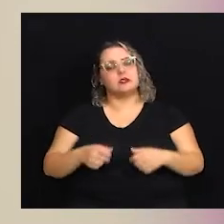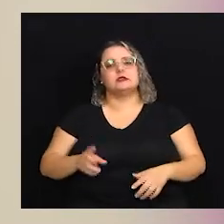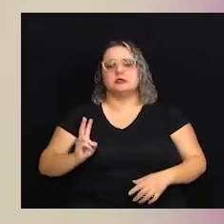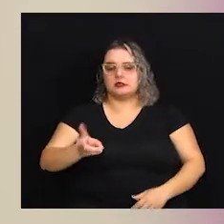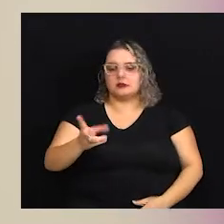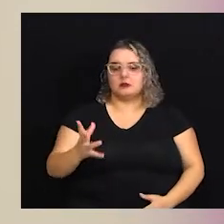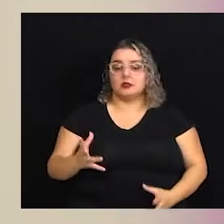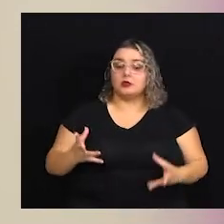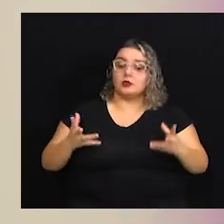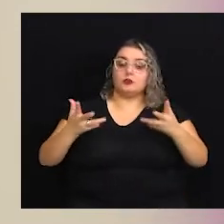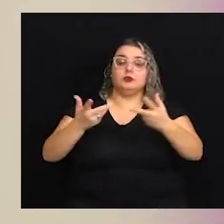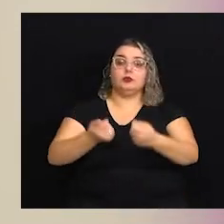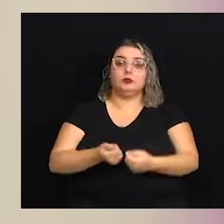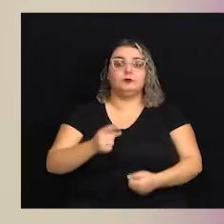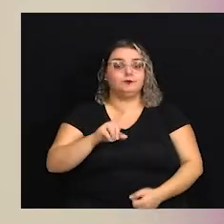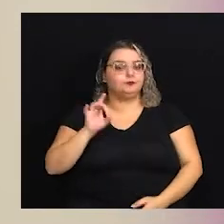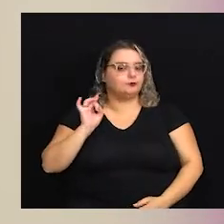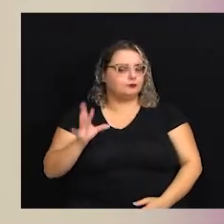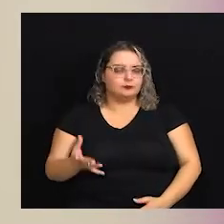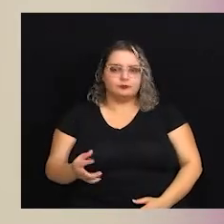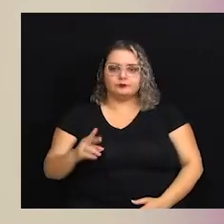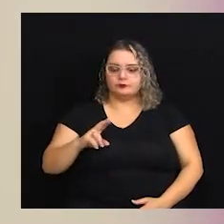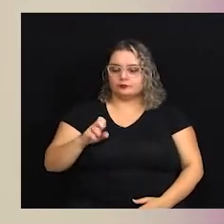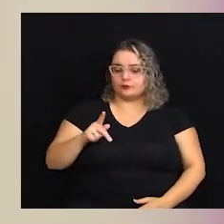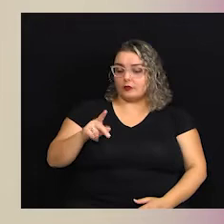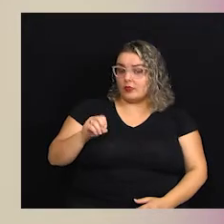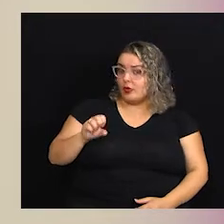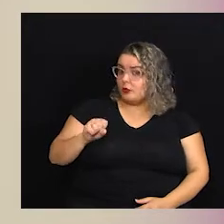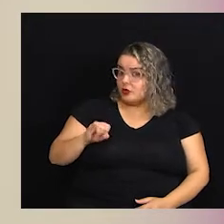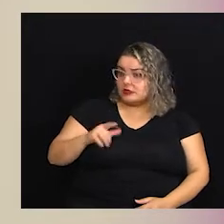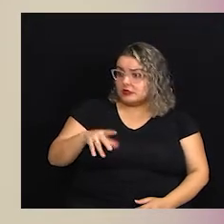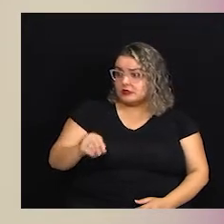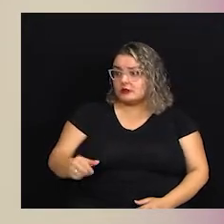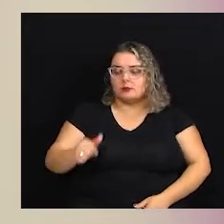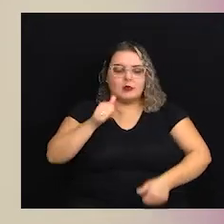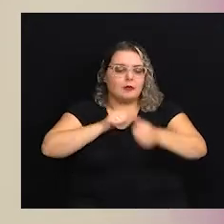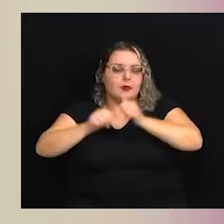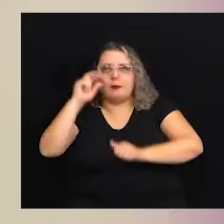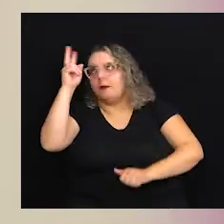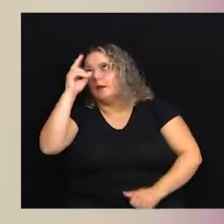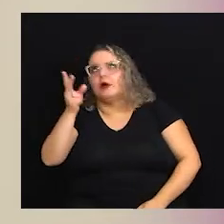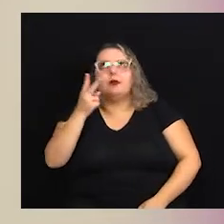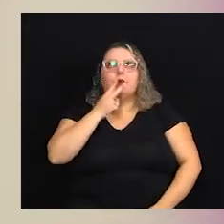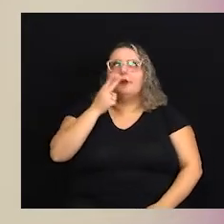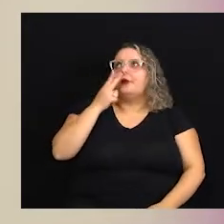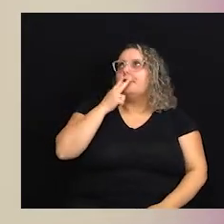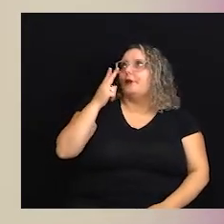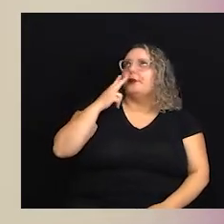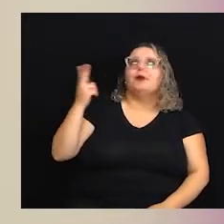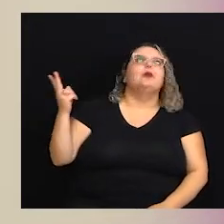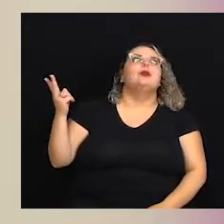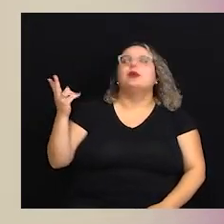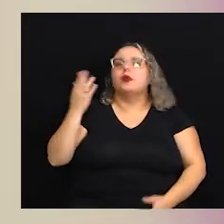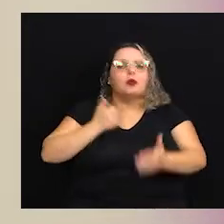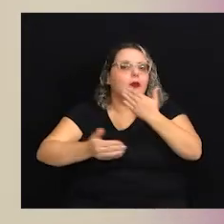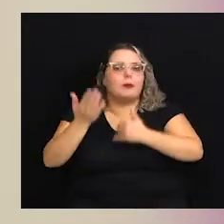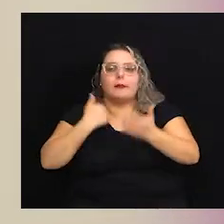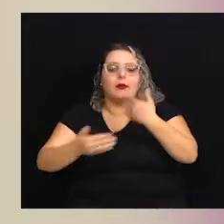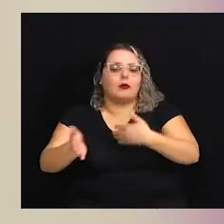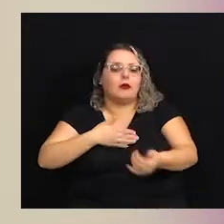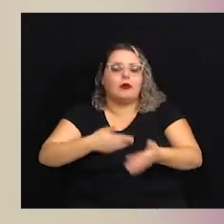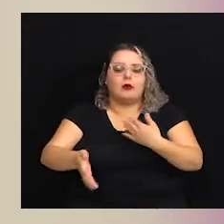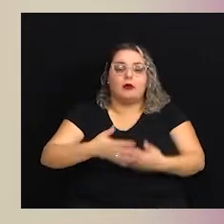acompanhamento. E fazer o todo, porque não adianta fazer reposição hormonal, beber toda hora, fumar,